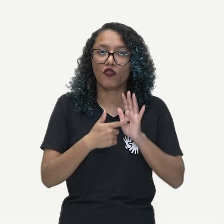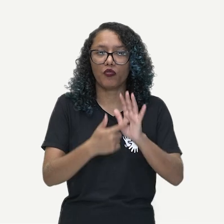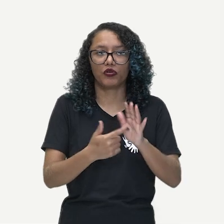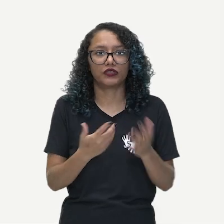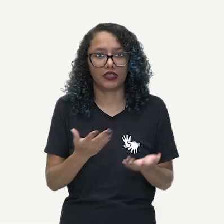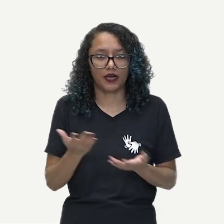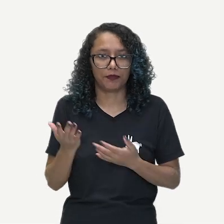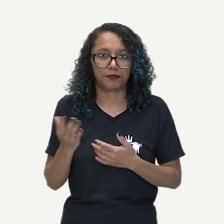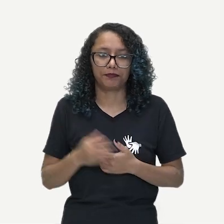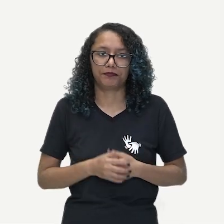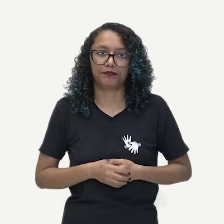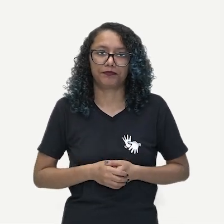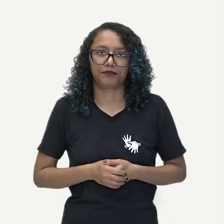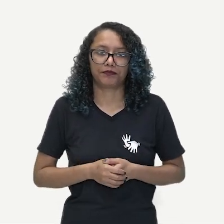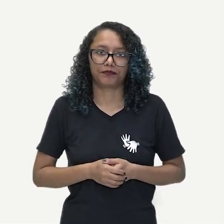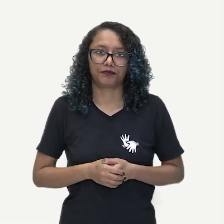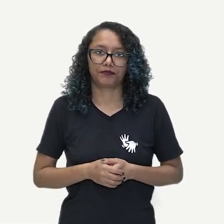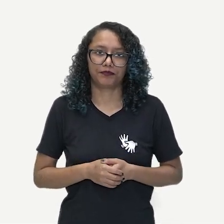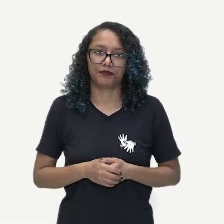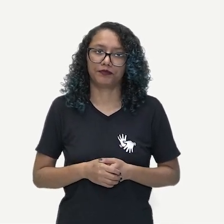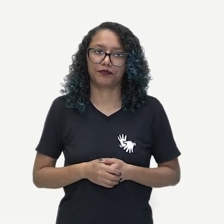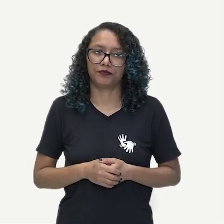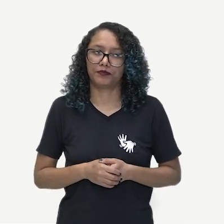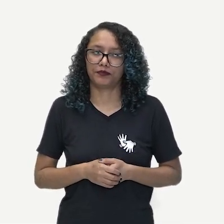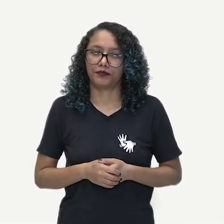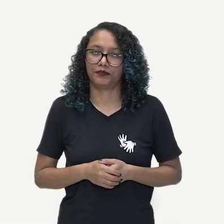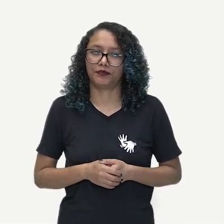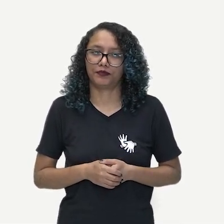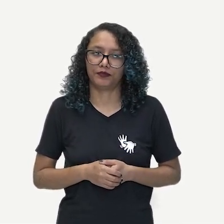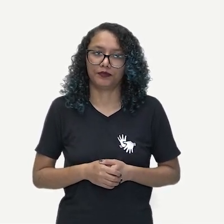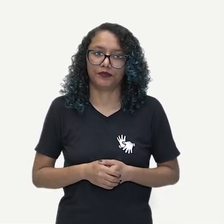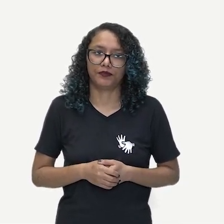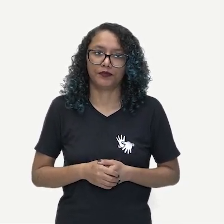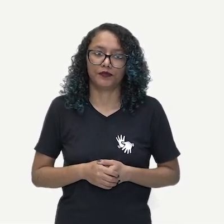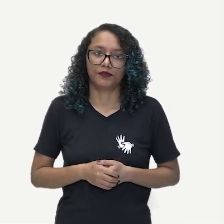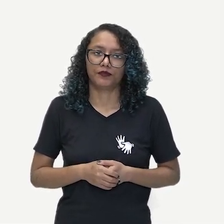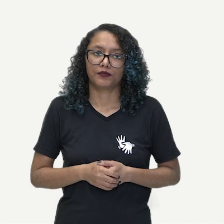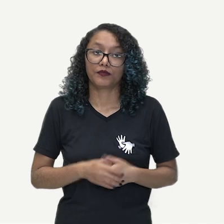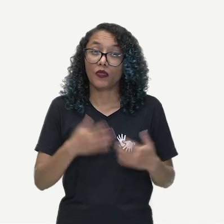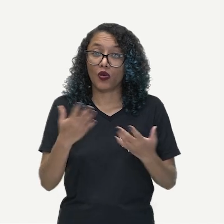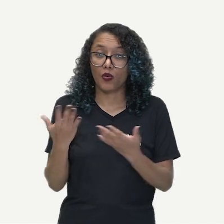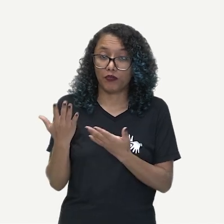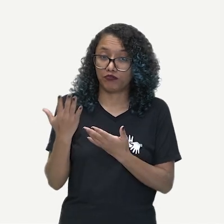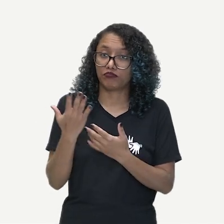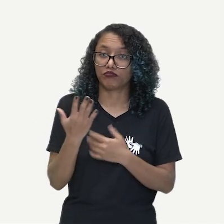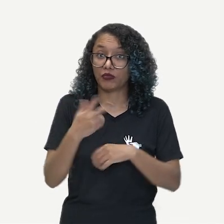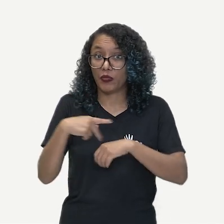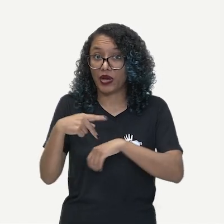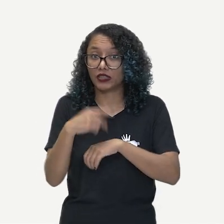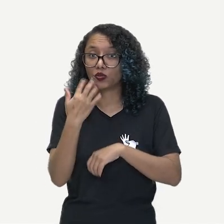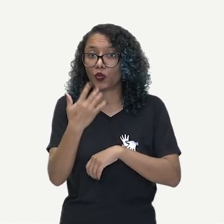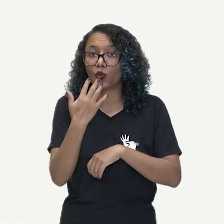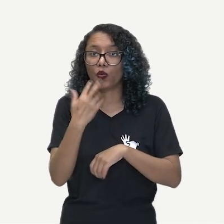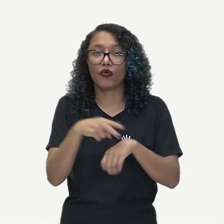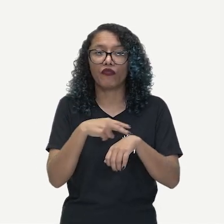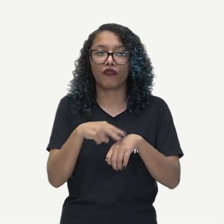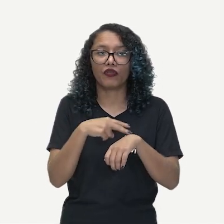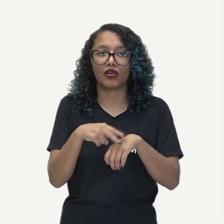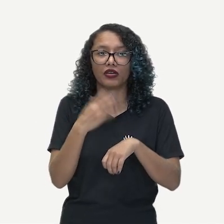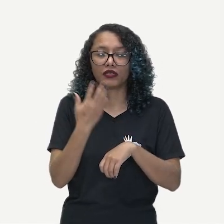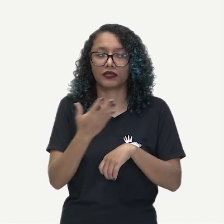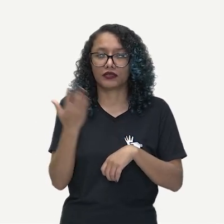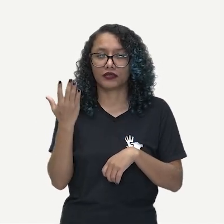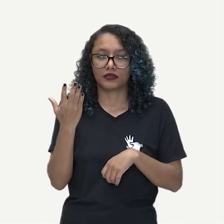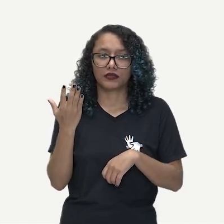esses países? Olha só, eu tenho agora esses países em verde. Esses países em verde são os